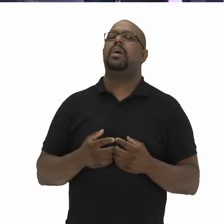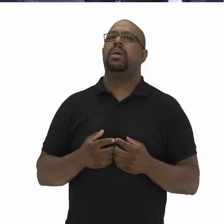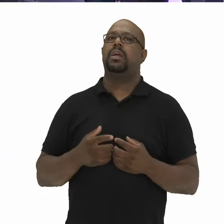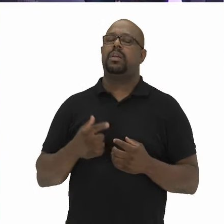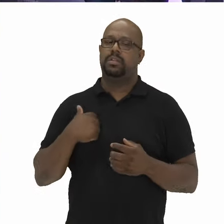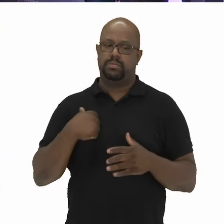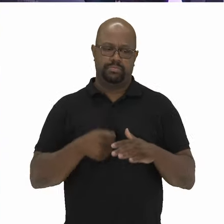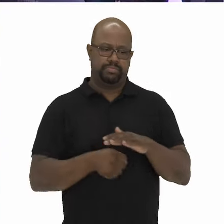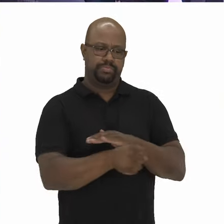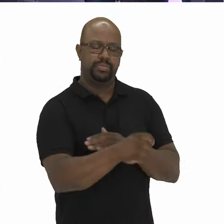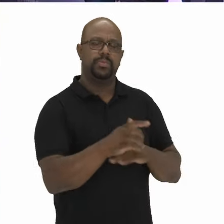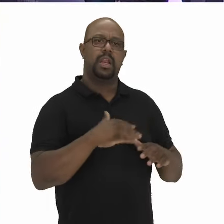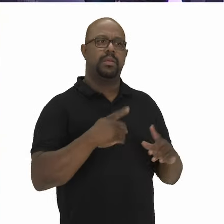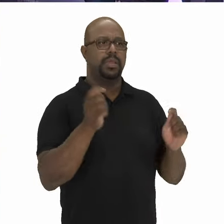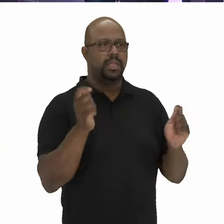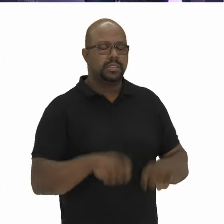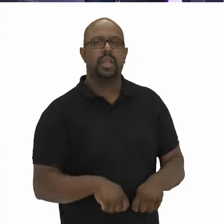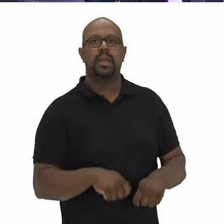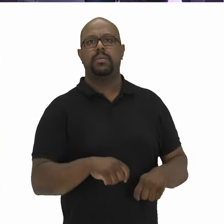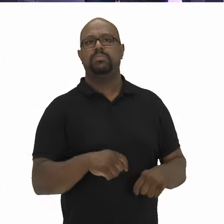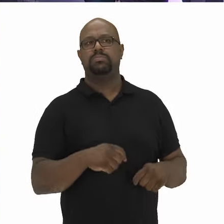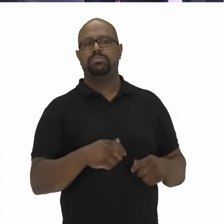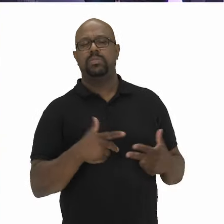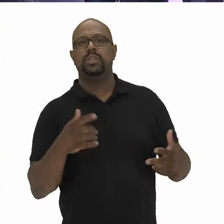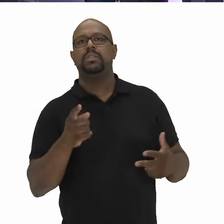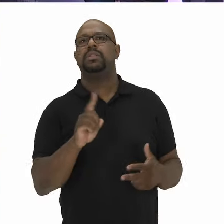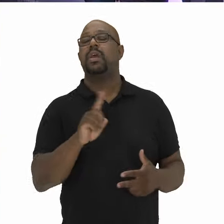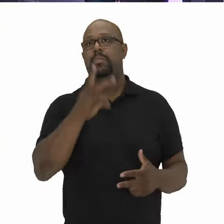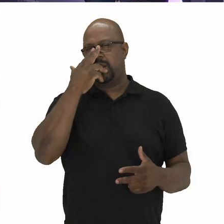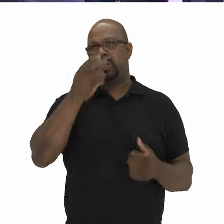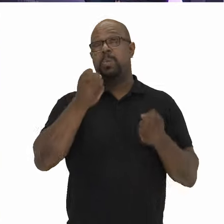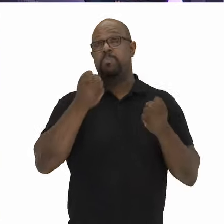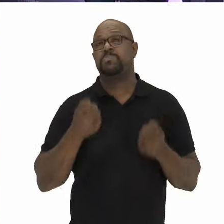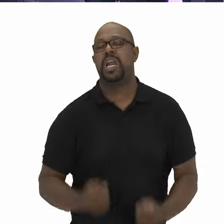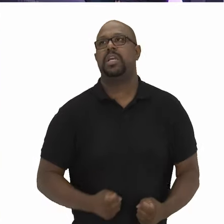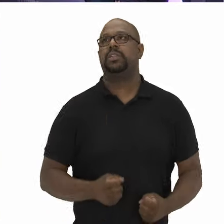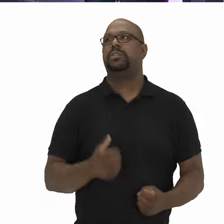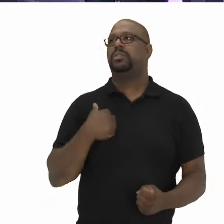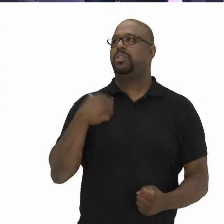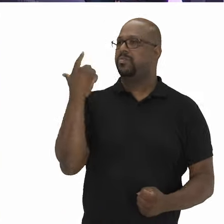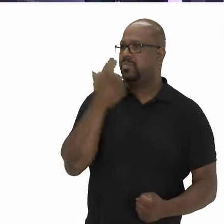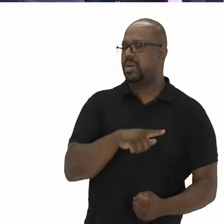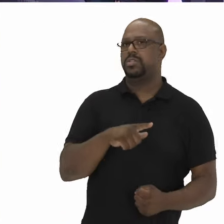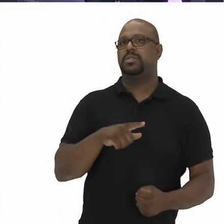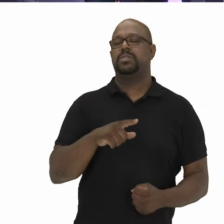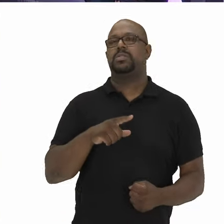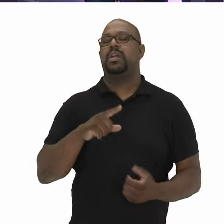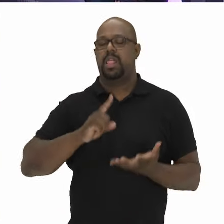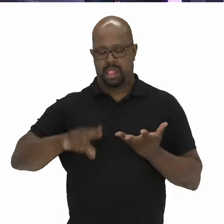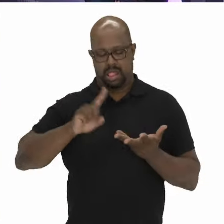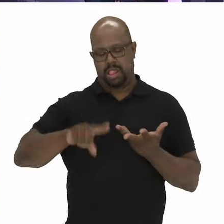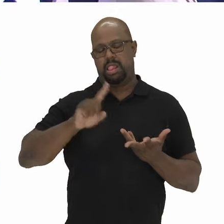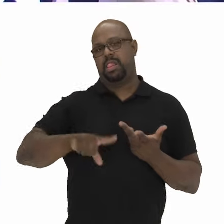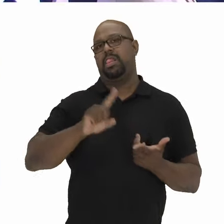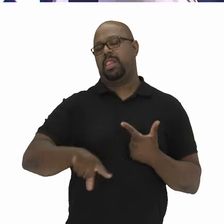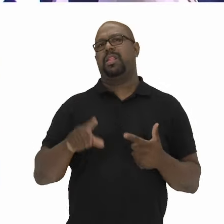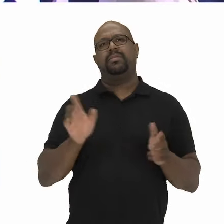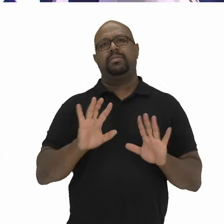colocaram ali para as minhas possibilidades não com peso de que eu fosse x